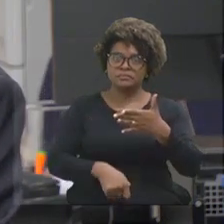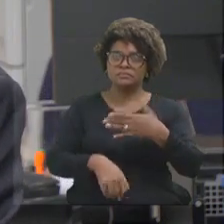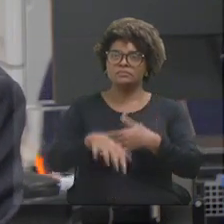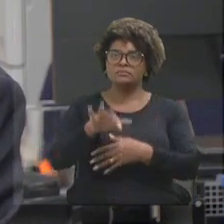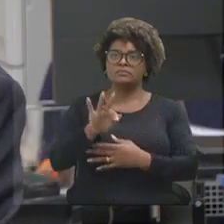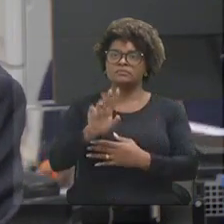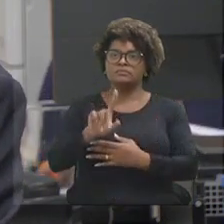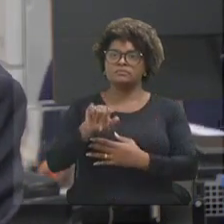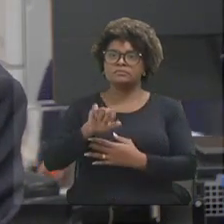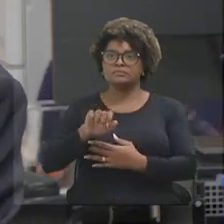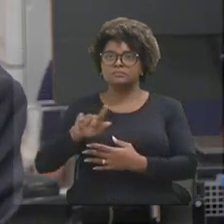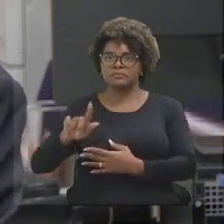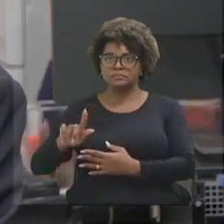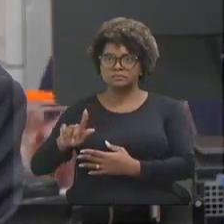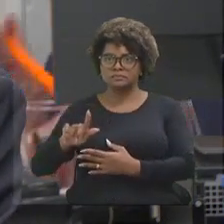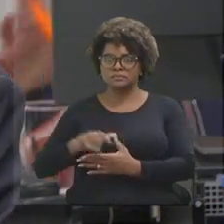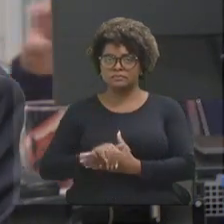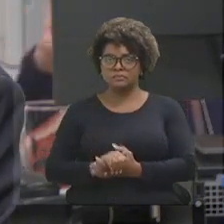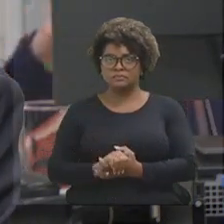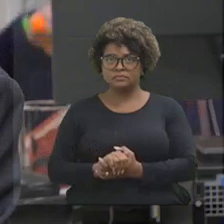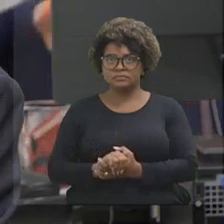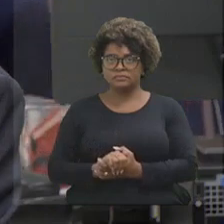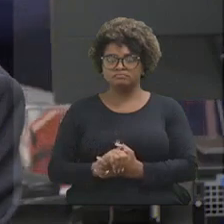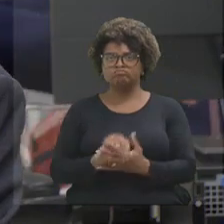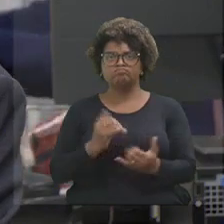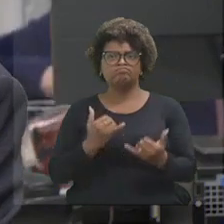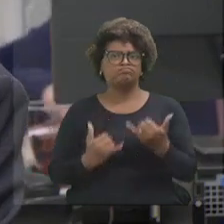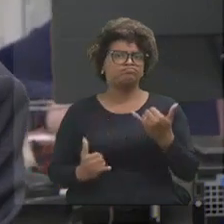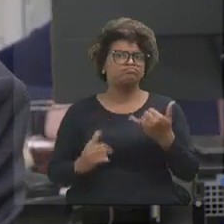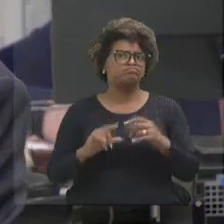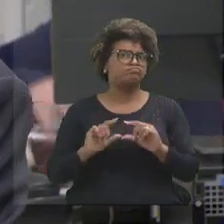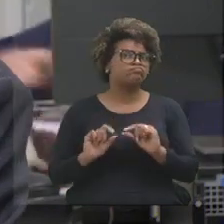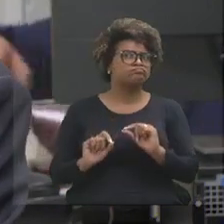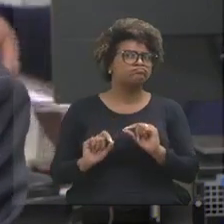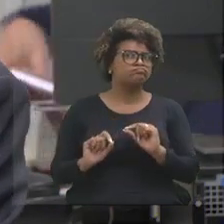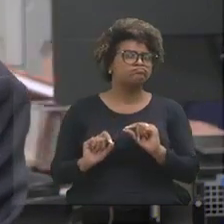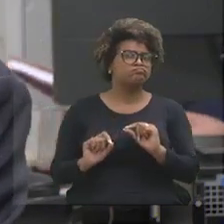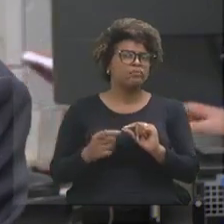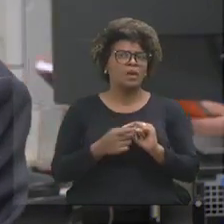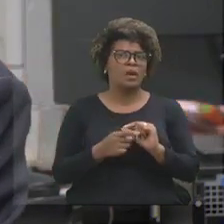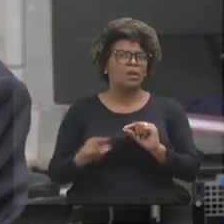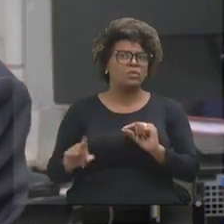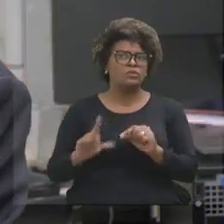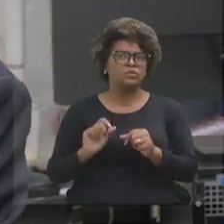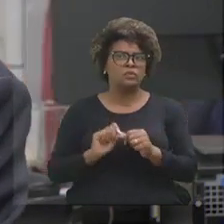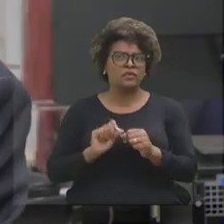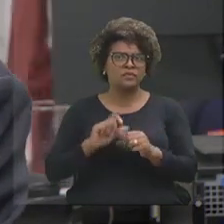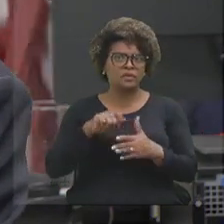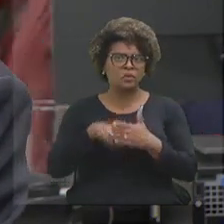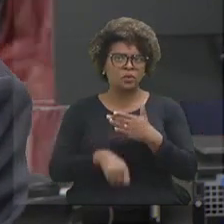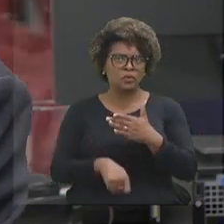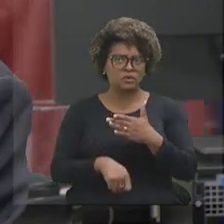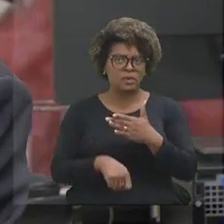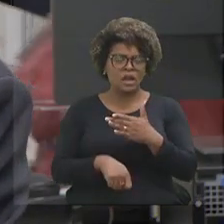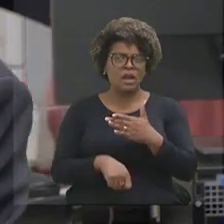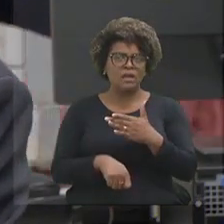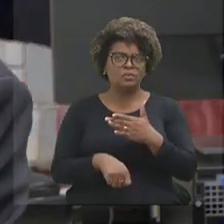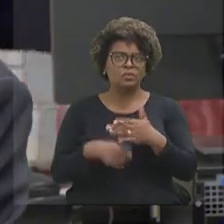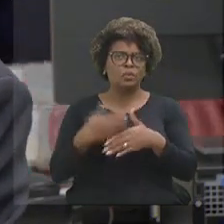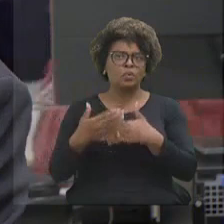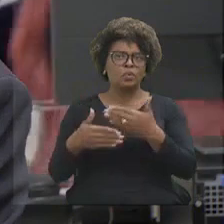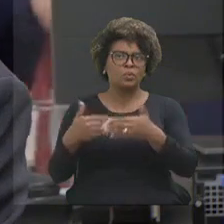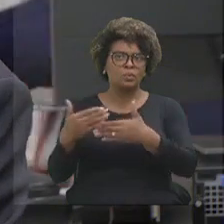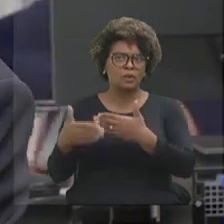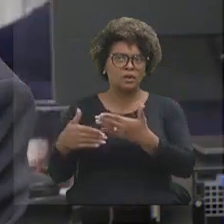Cemig parece-me né que a última que foi celebrado o contrato por último esse processo